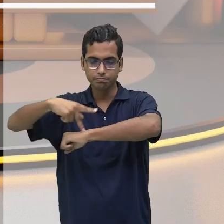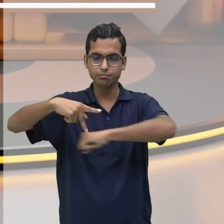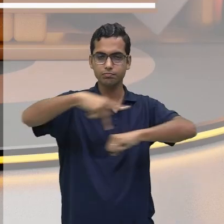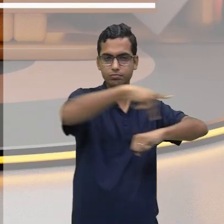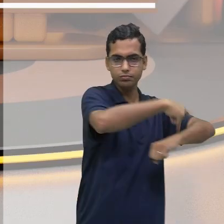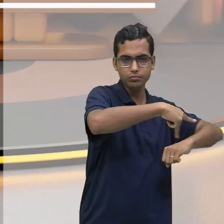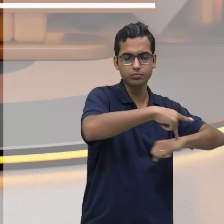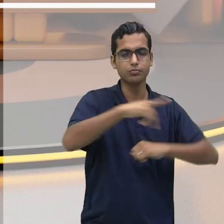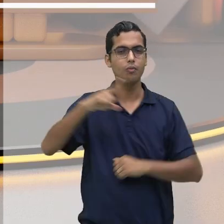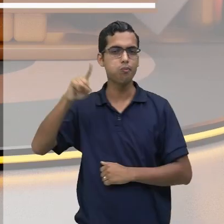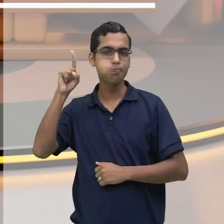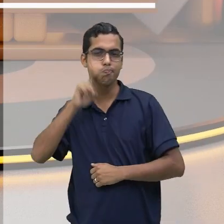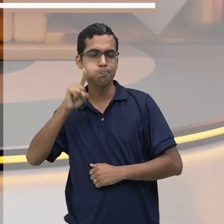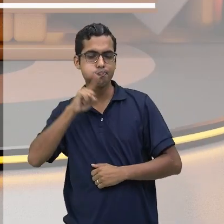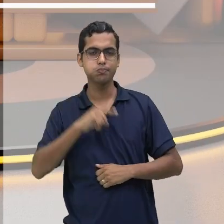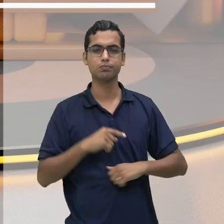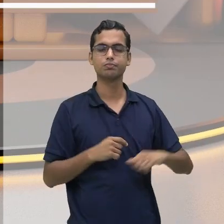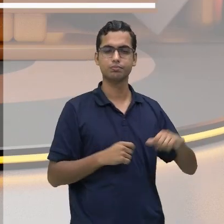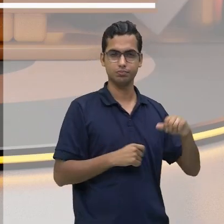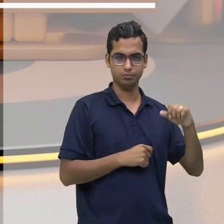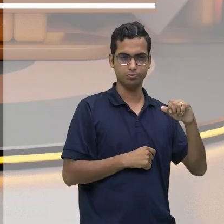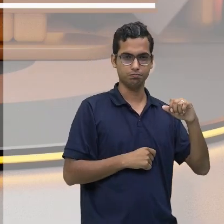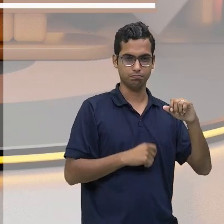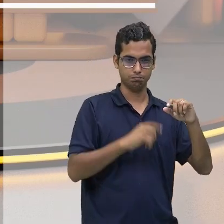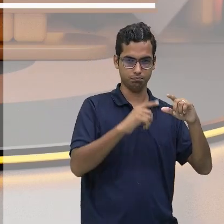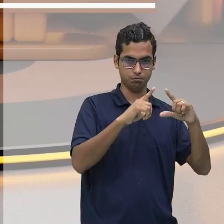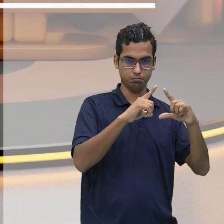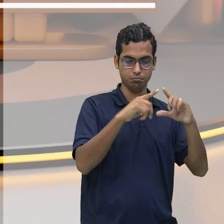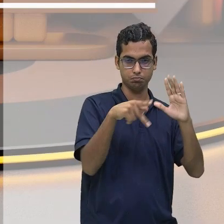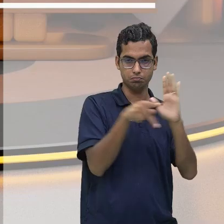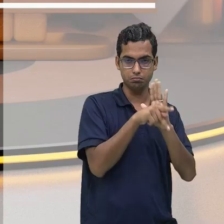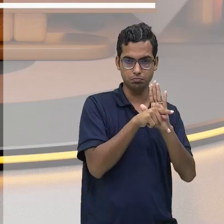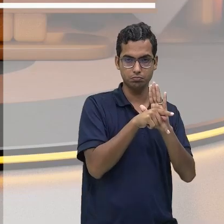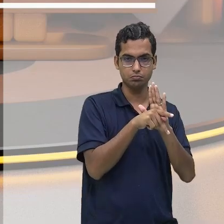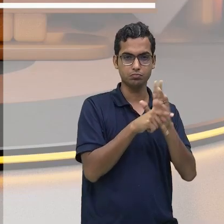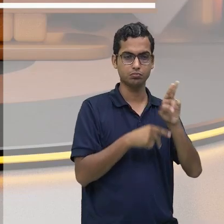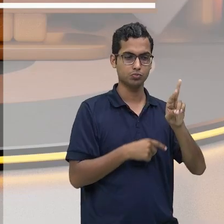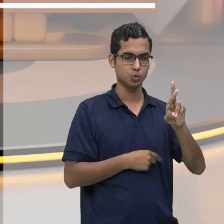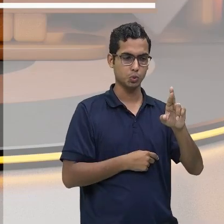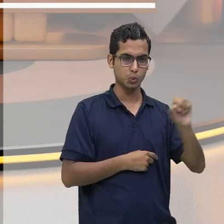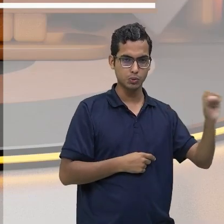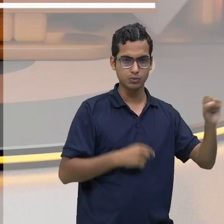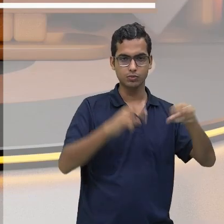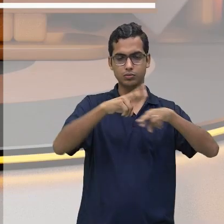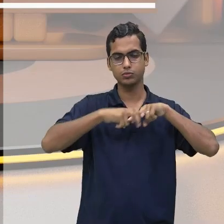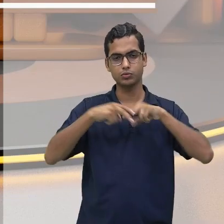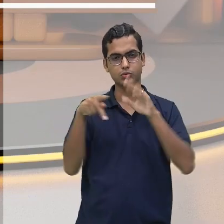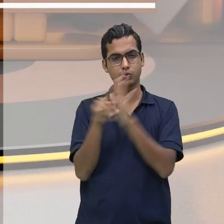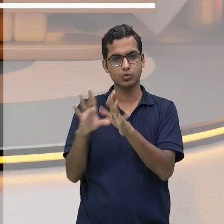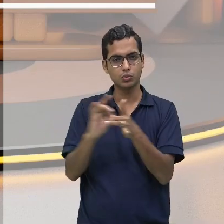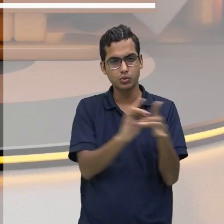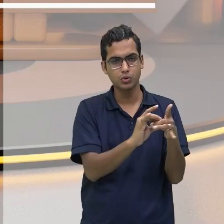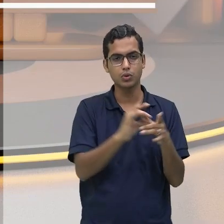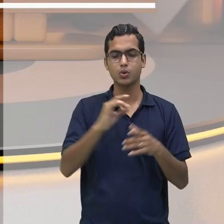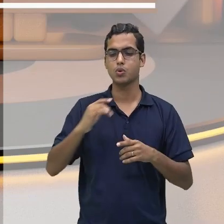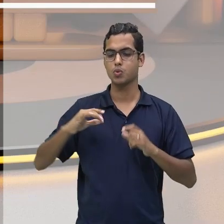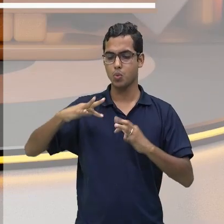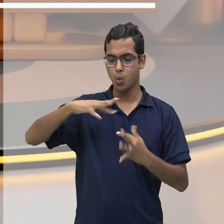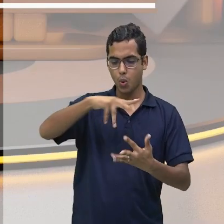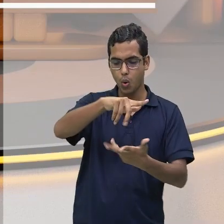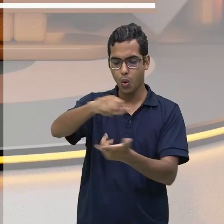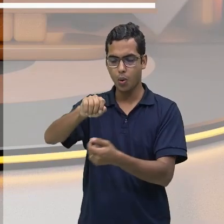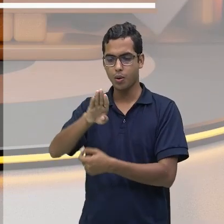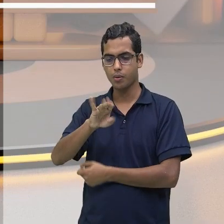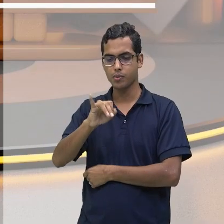vão ter um grande destaque mundial. Por isso que ficou conhecido como mundo bipolar. Após a Segunda Guerra Mundial,